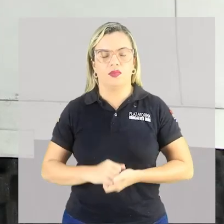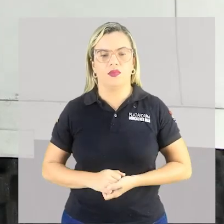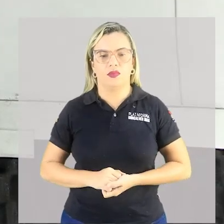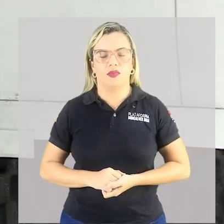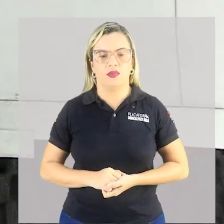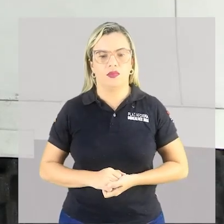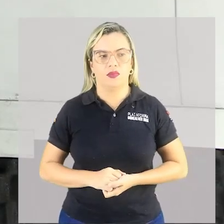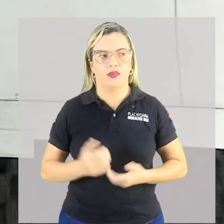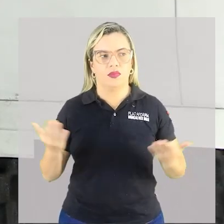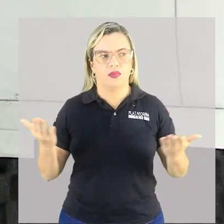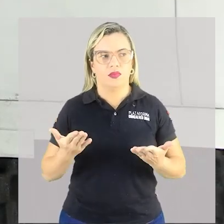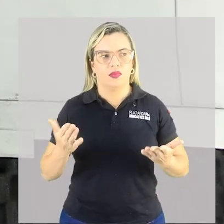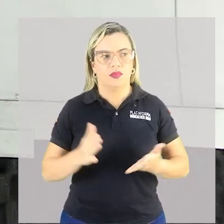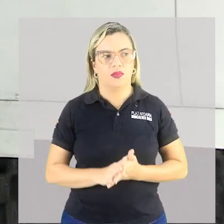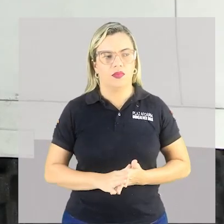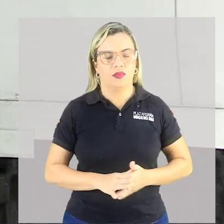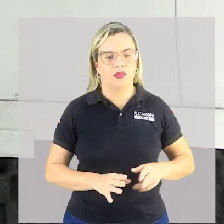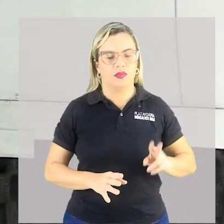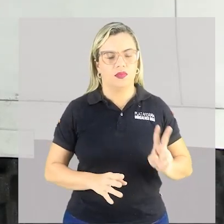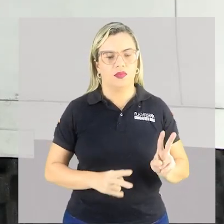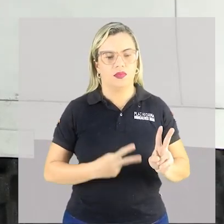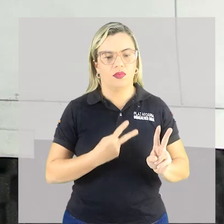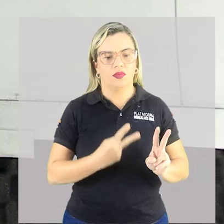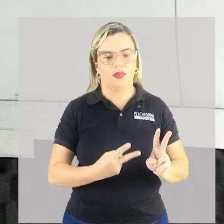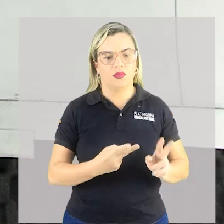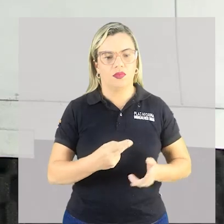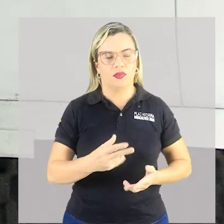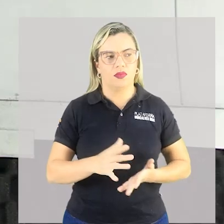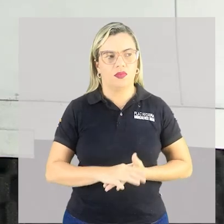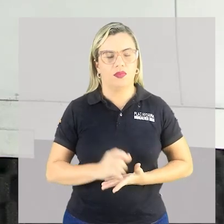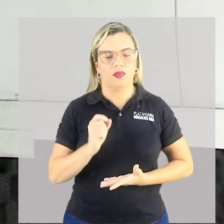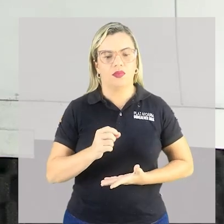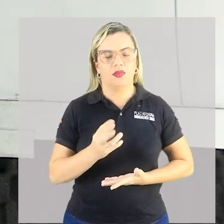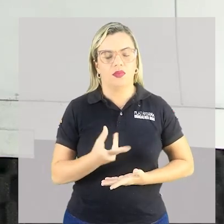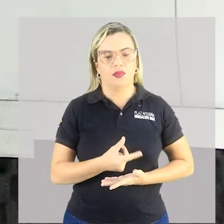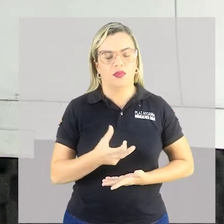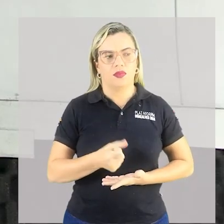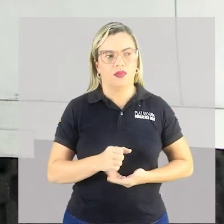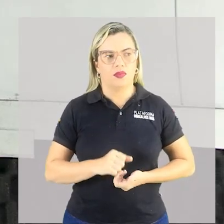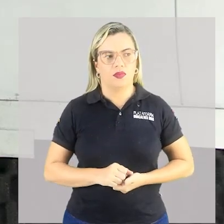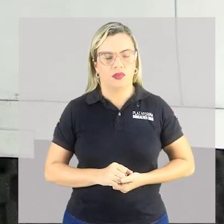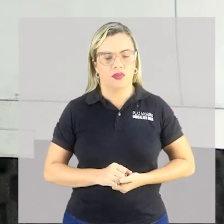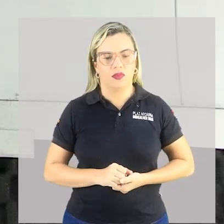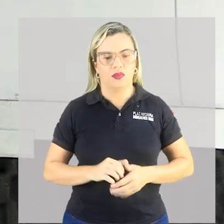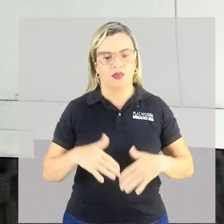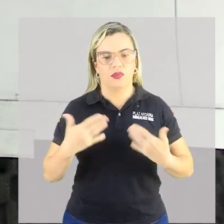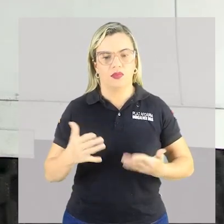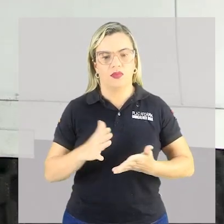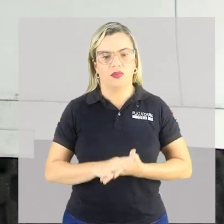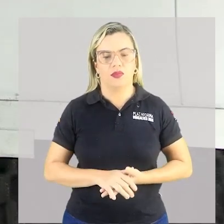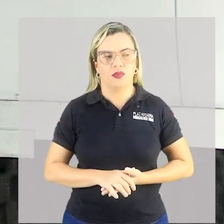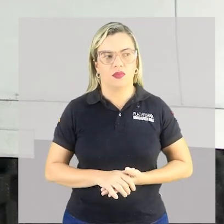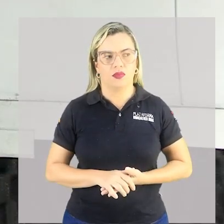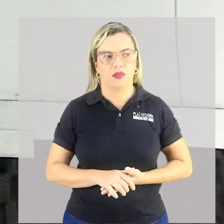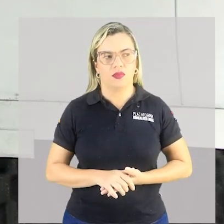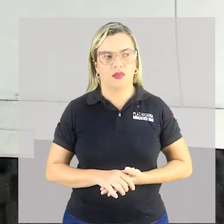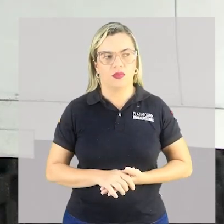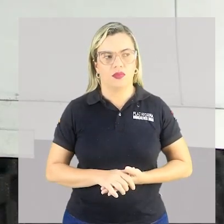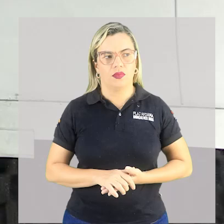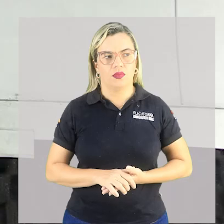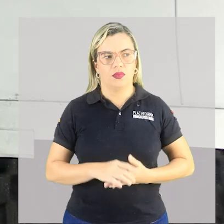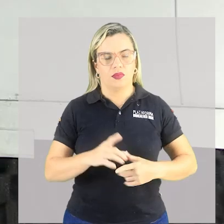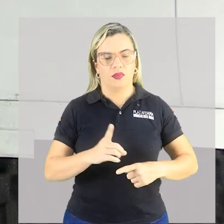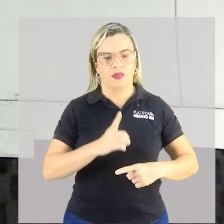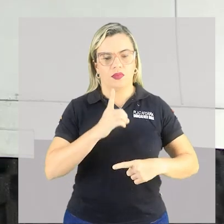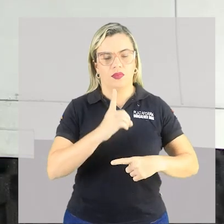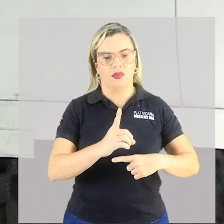é? Agora eu vou lá para o motorista 2. Qual é a velocidade do motorista 2? A velocidade do motorista 2 é a